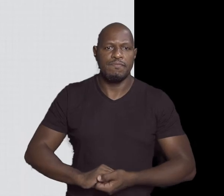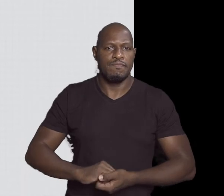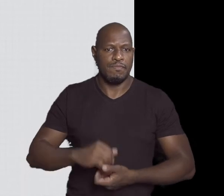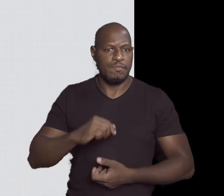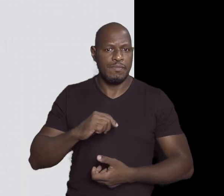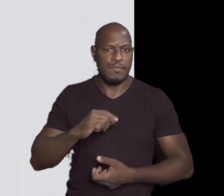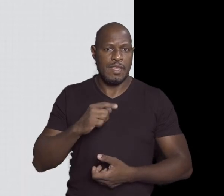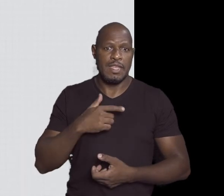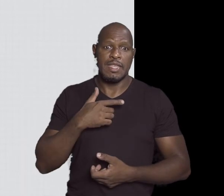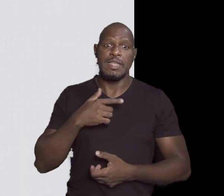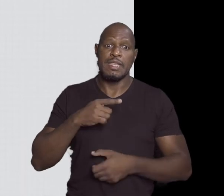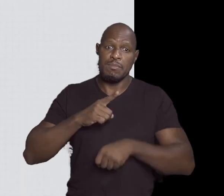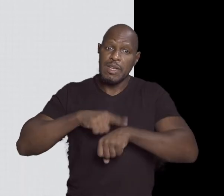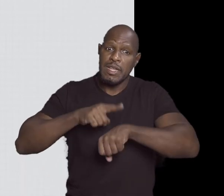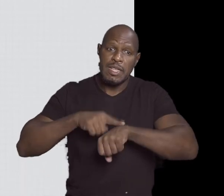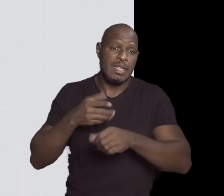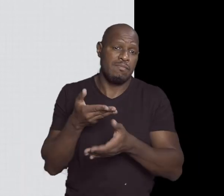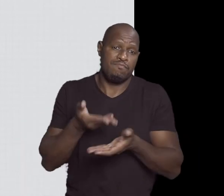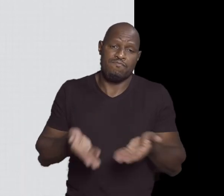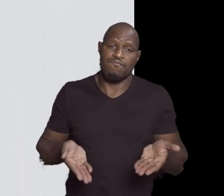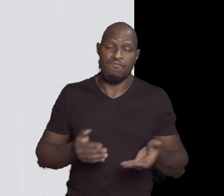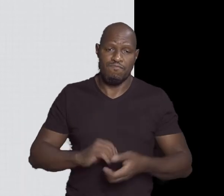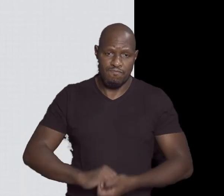e é tempo jogar fora.